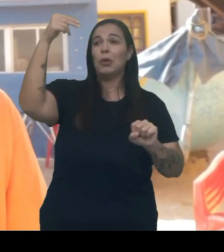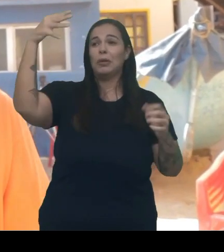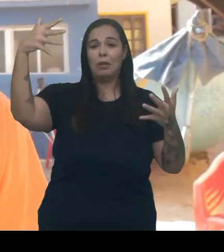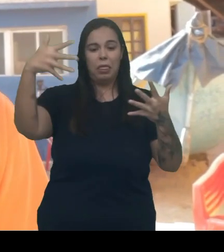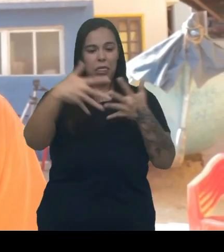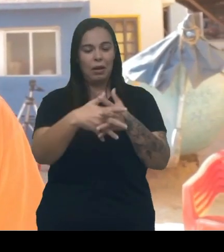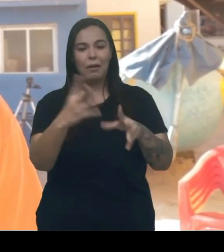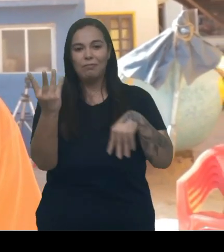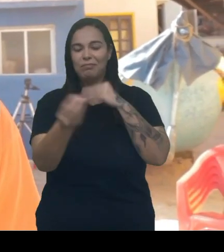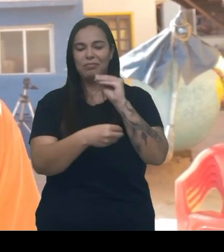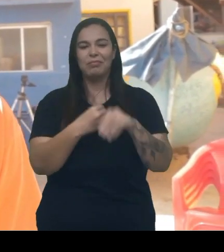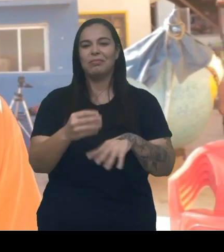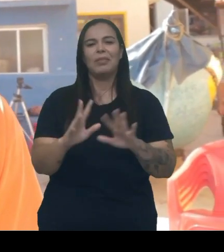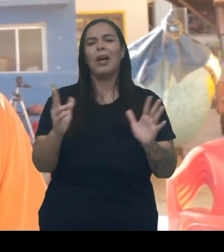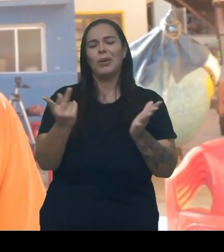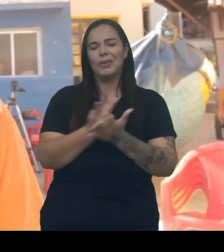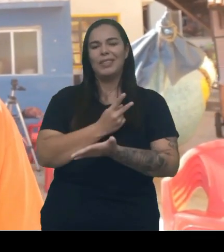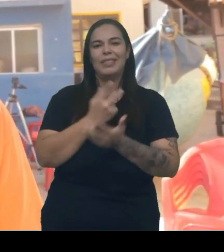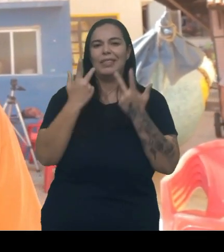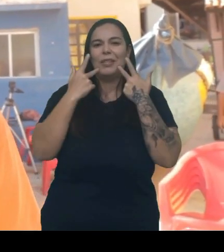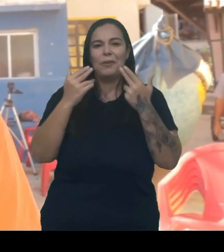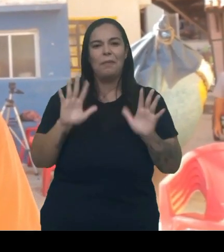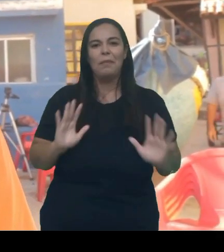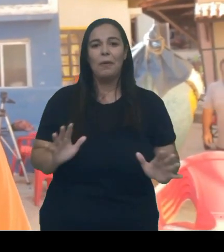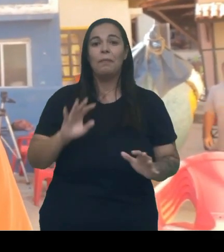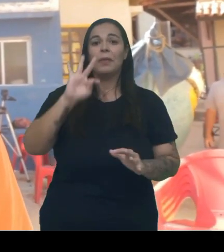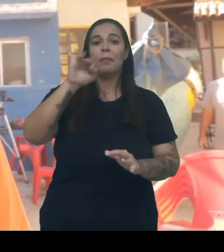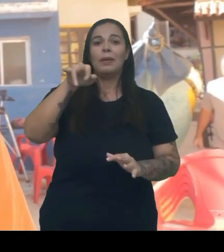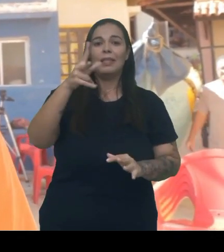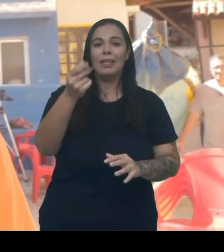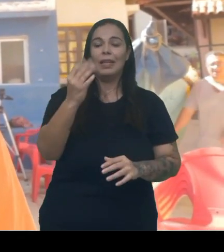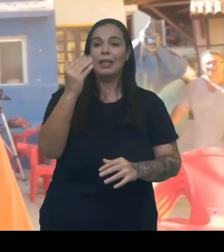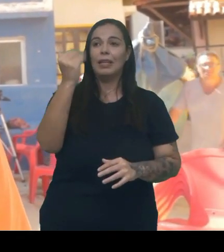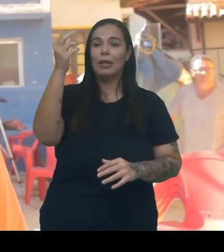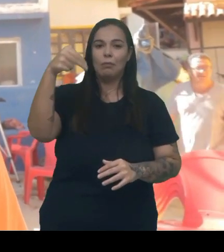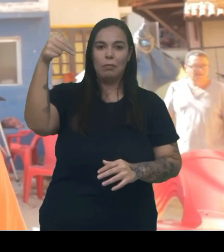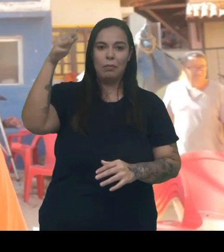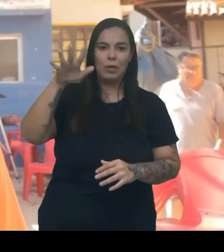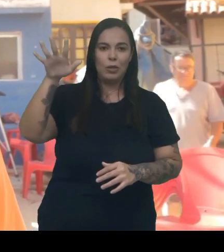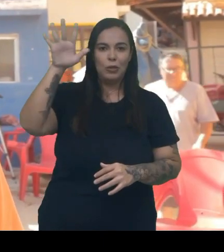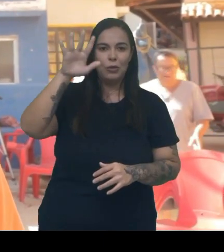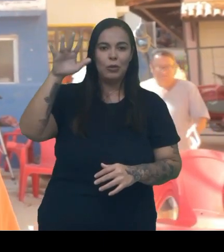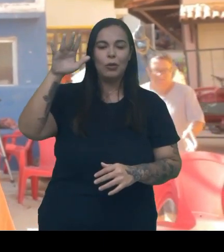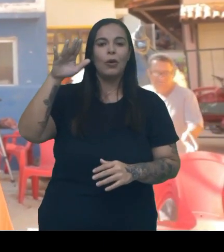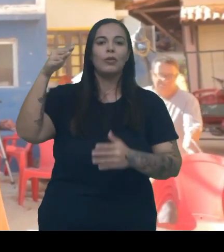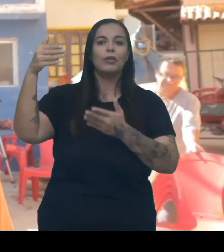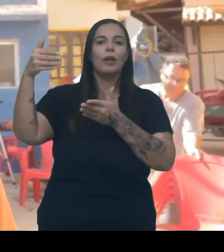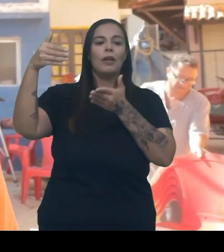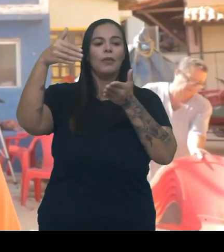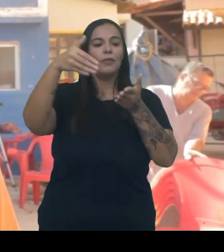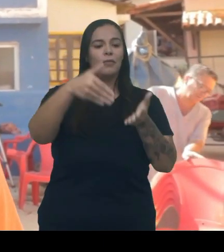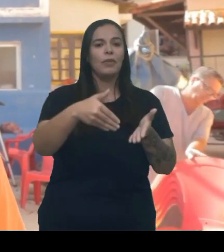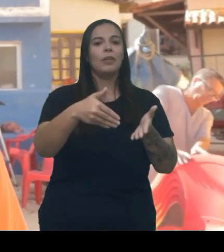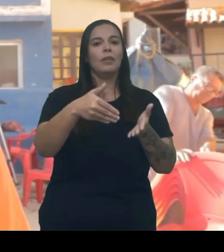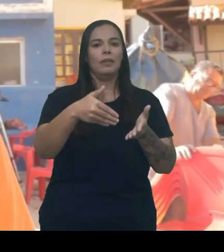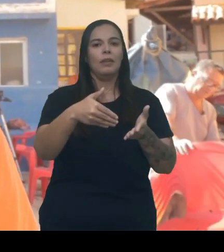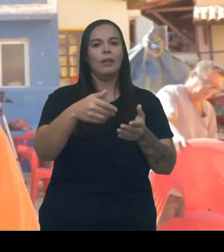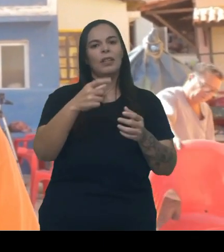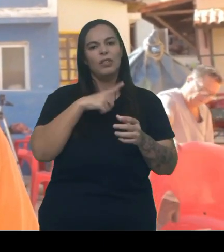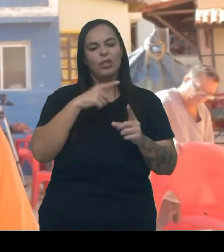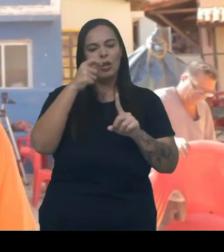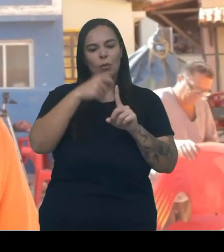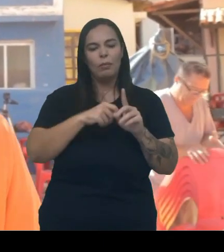lá, sul, outro- entendendo? E a tainha do norte, ela vinha desse mês em diante que ela começava a